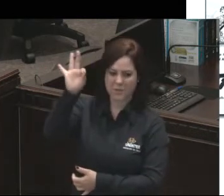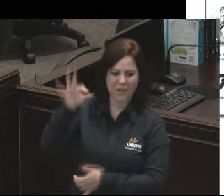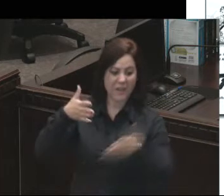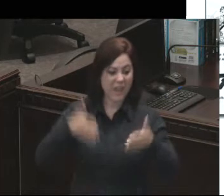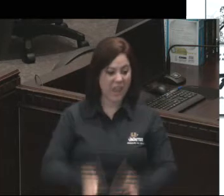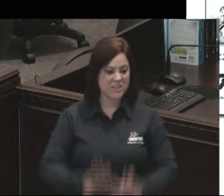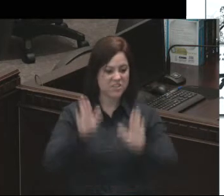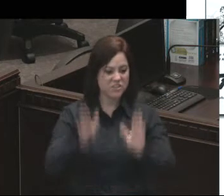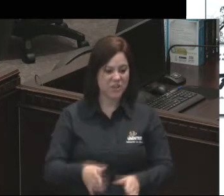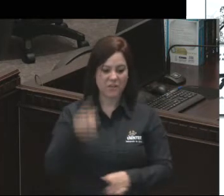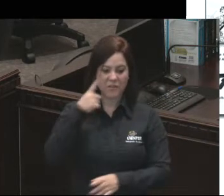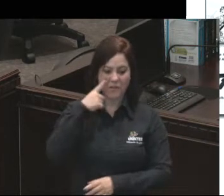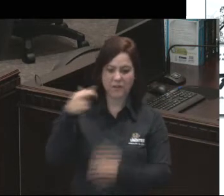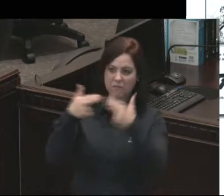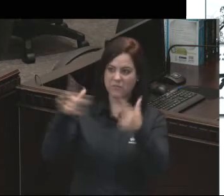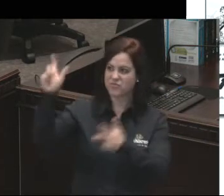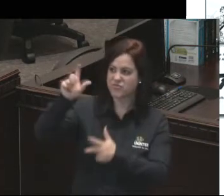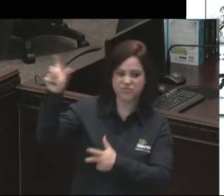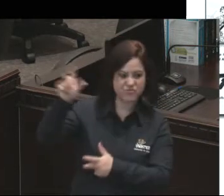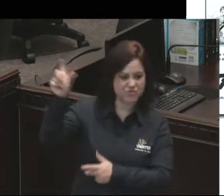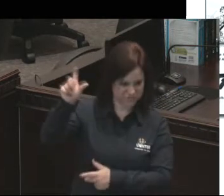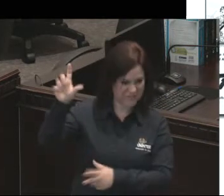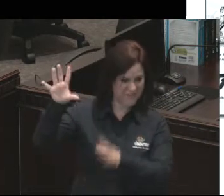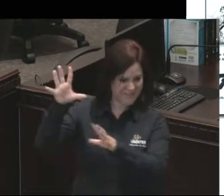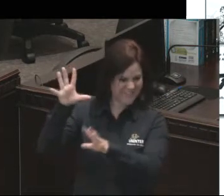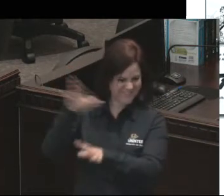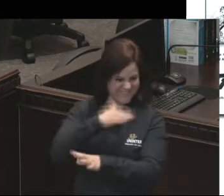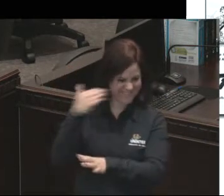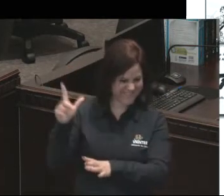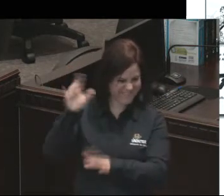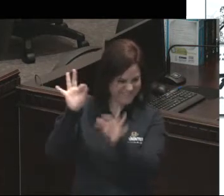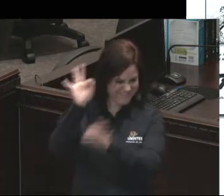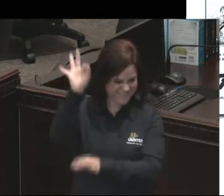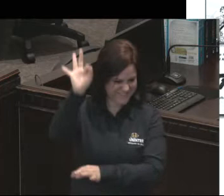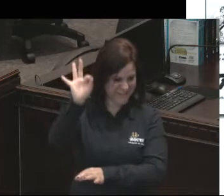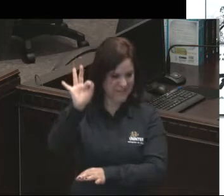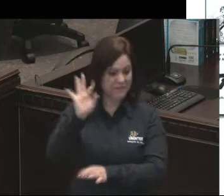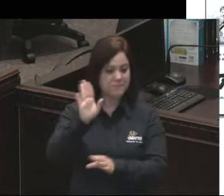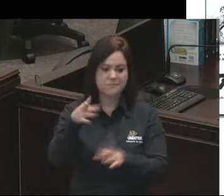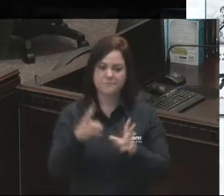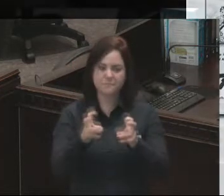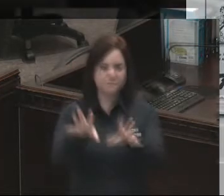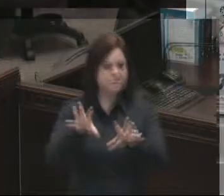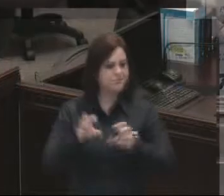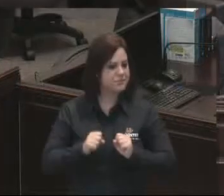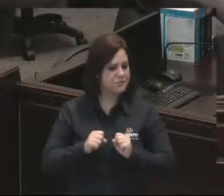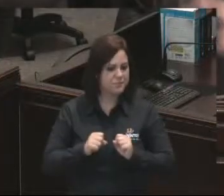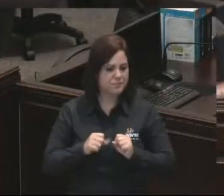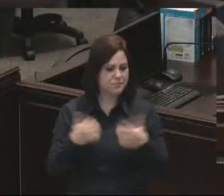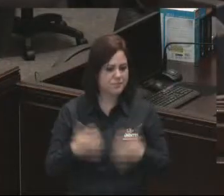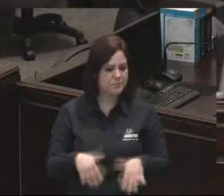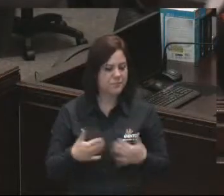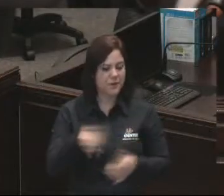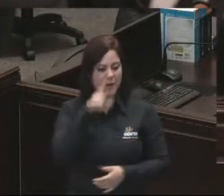já exposta a um produto altamente cancerígeno. Então, assim, tem coisas que talvez a gente use hoje, né, que daqui a